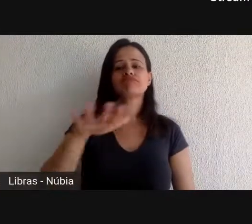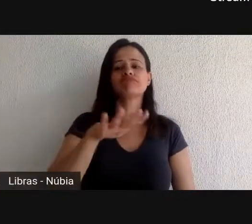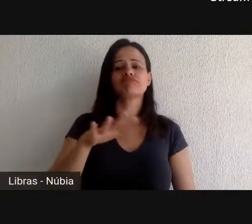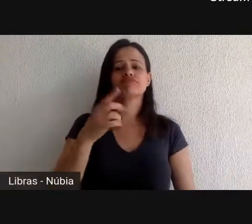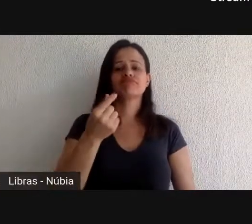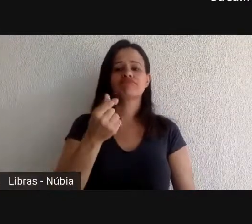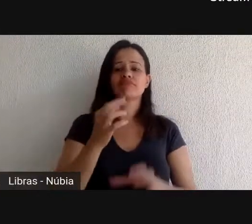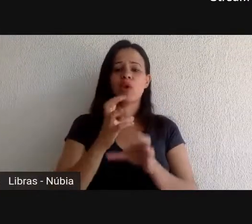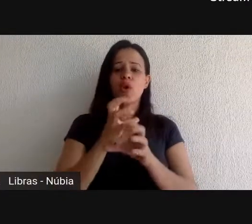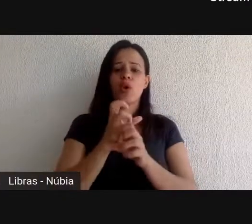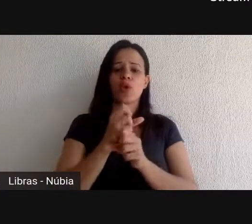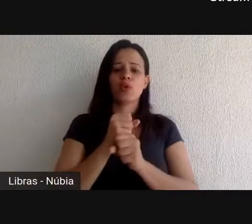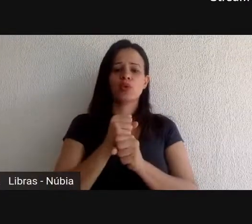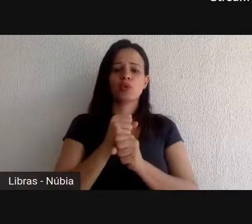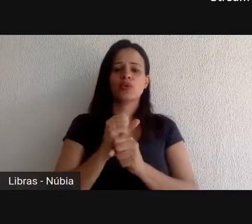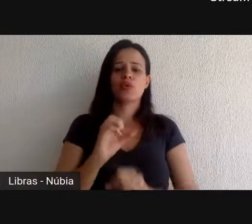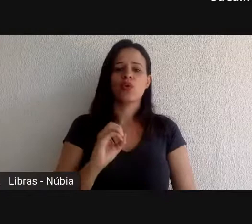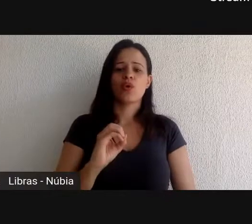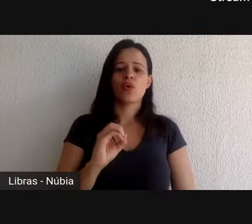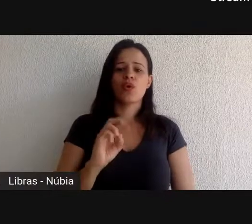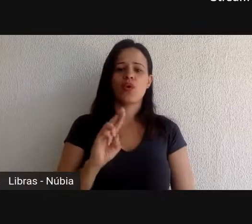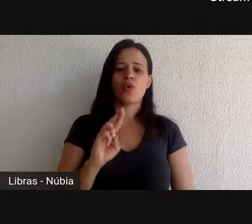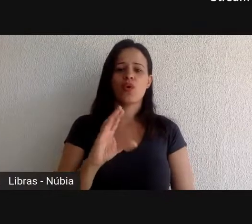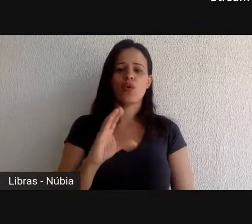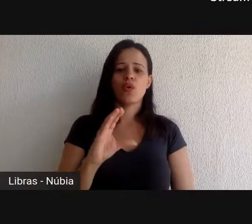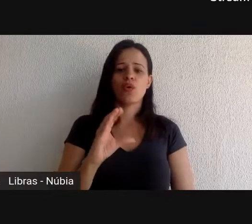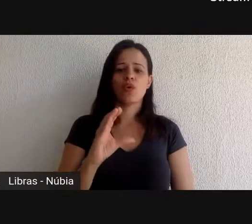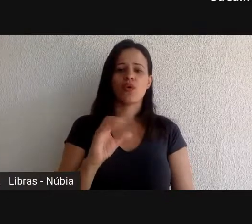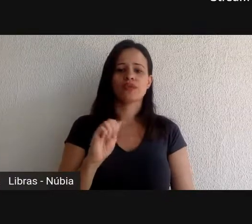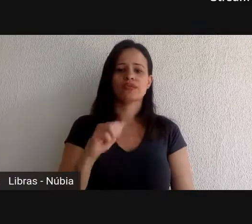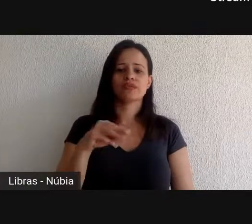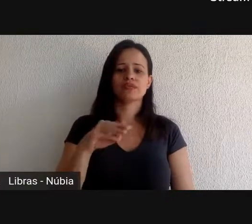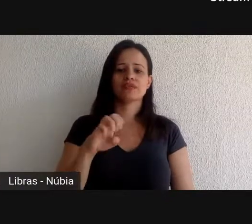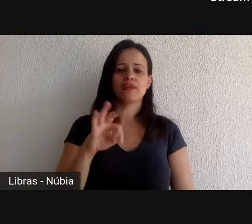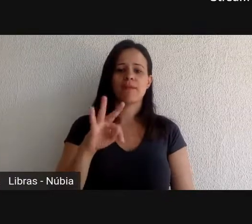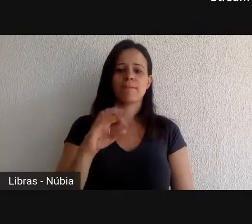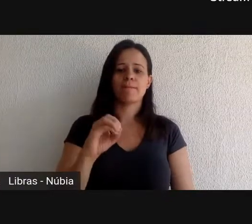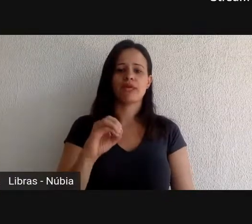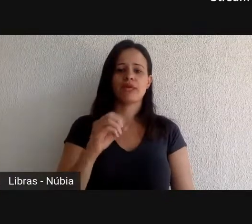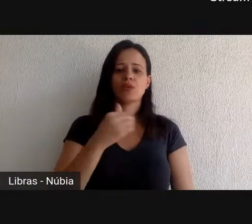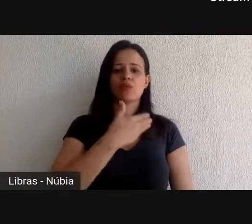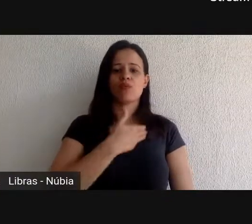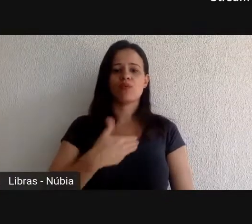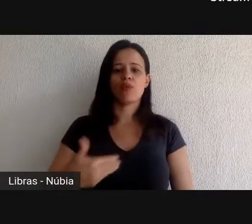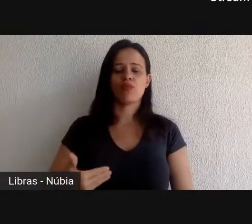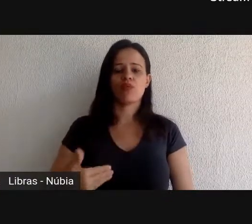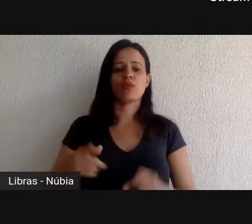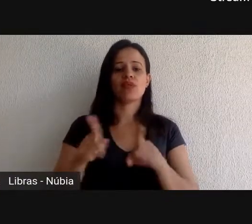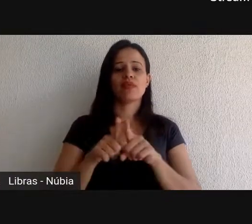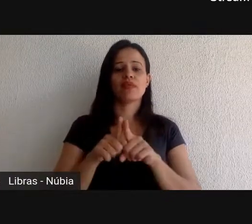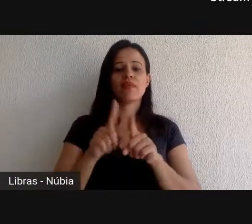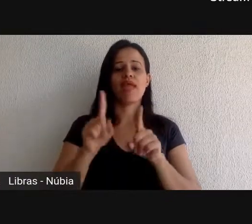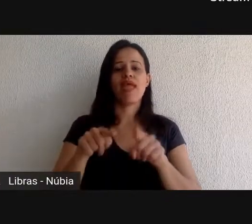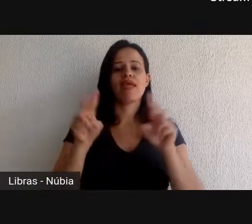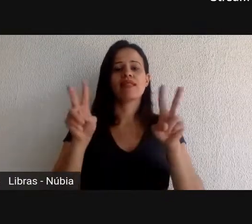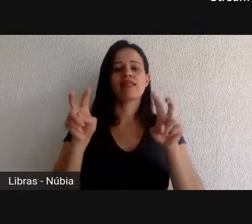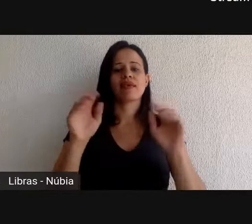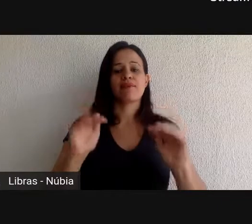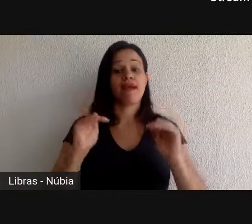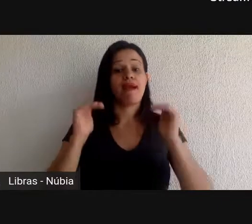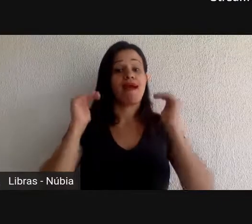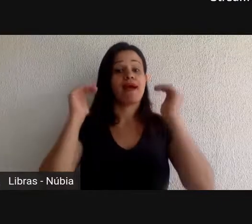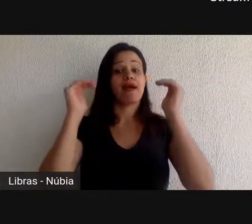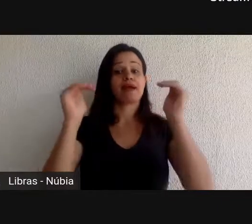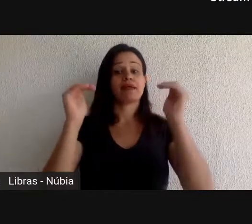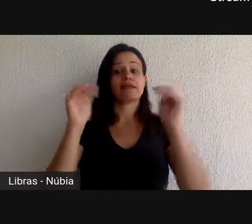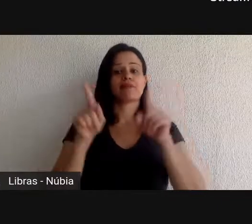Meu tema de estudo é orçamento público, que é o termo pracadêmico, que é o praticante